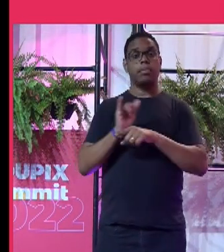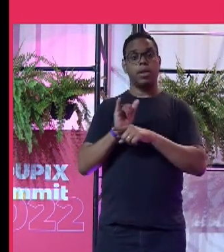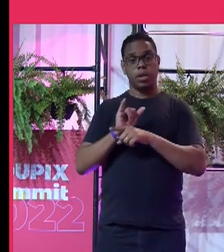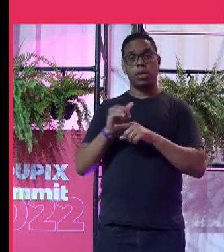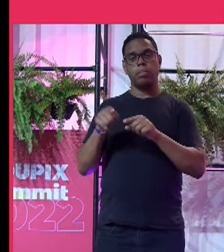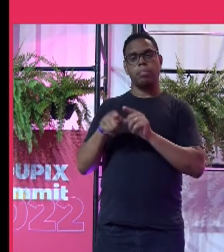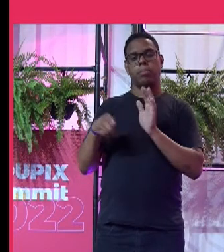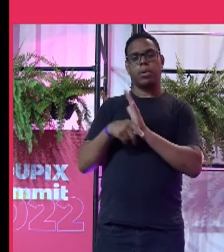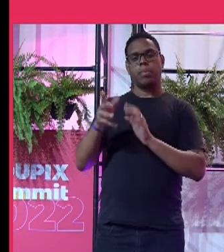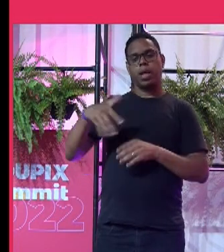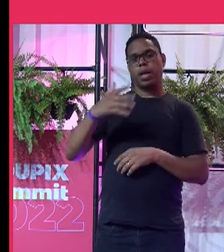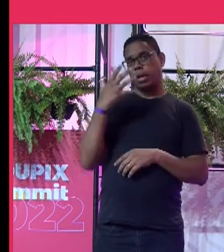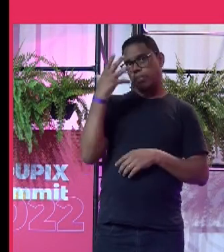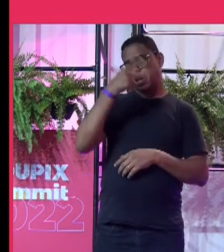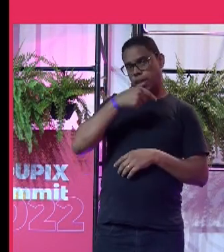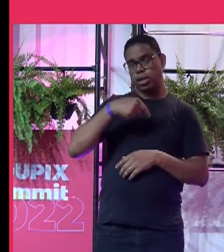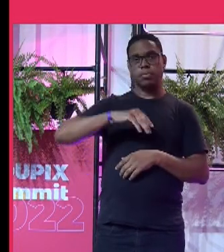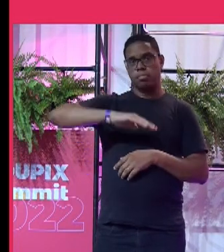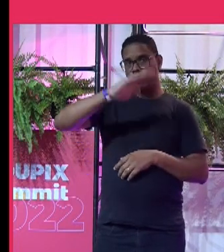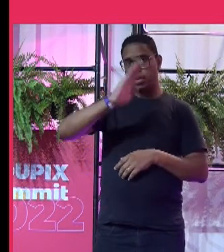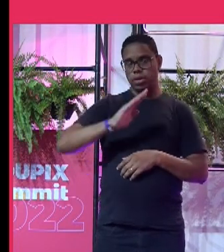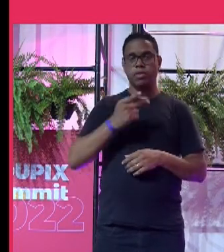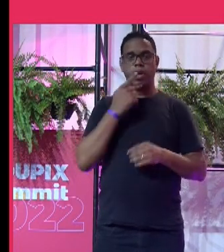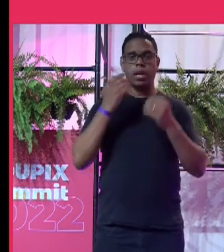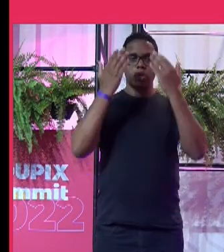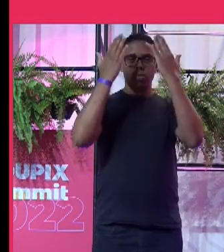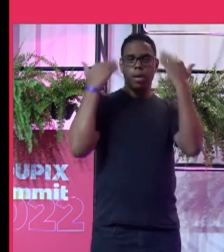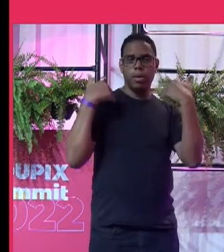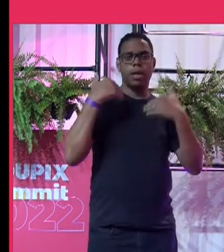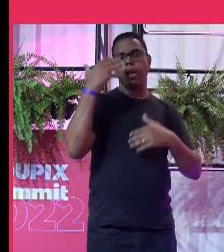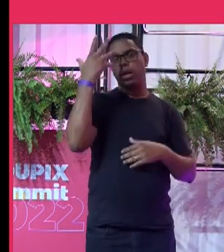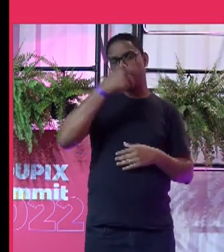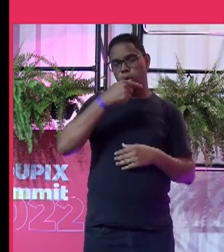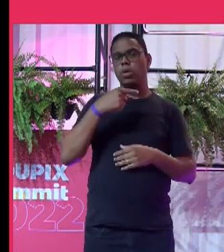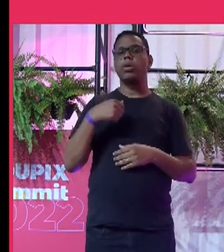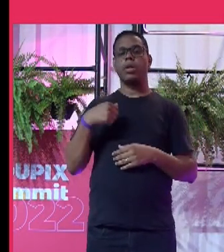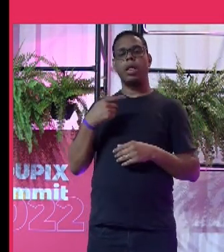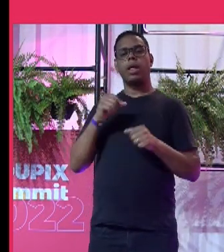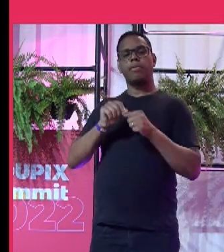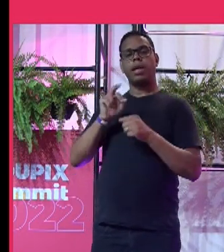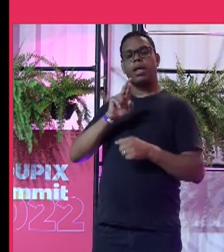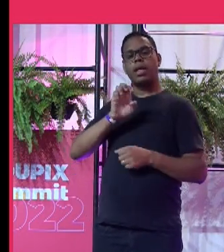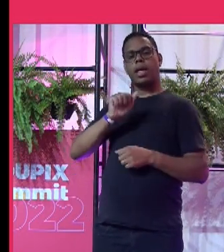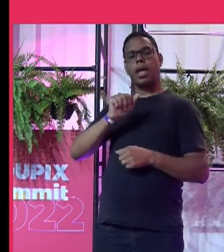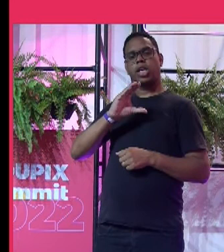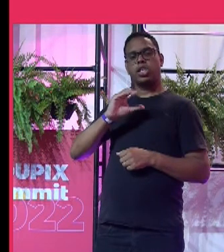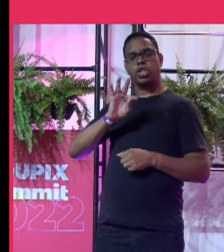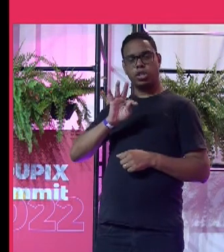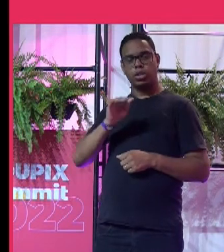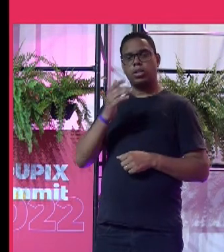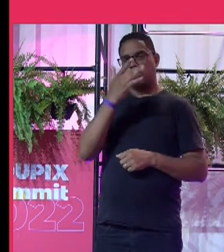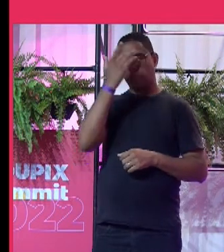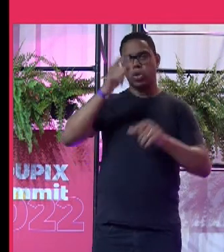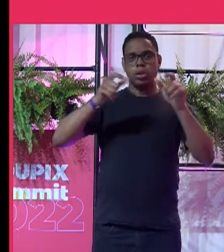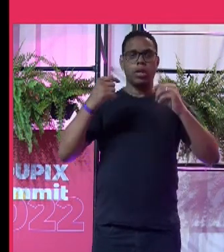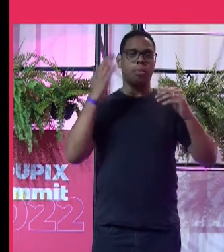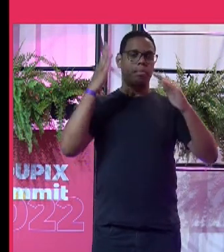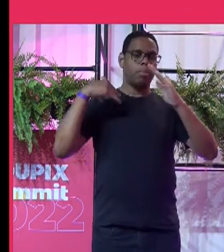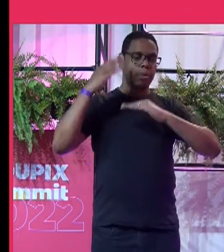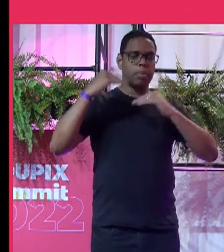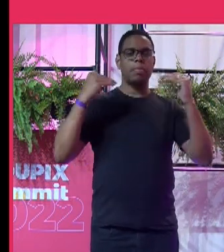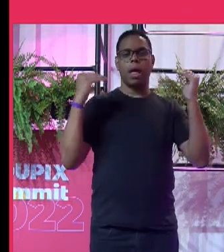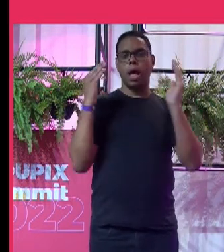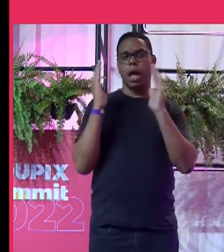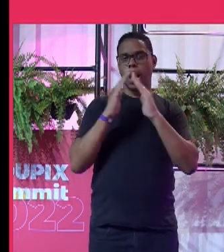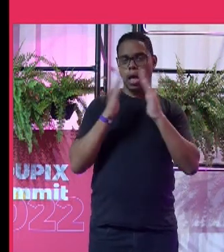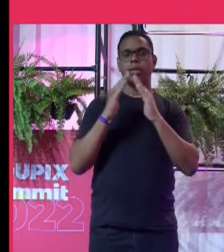do Brasil. Ele fala sobre cabelos e beleza, ele faz reacts de cabelos diferentes, pessoas pintando cabelo em casa.